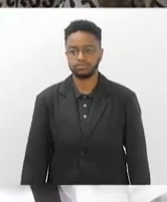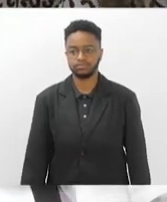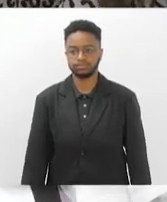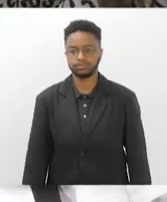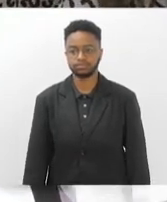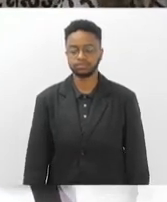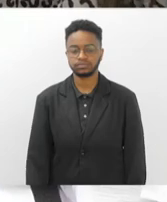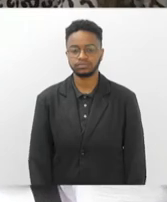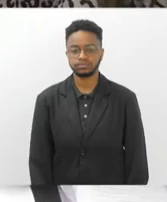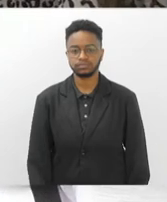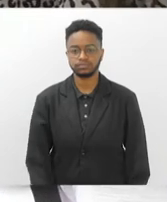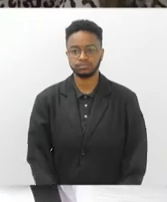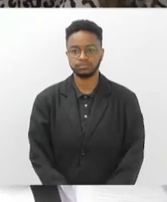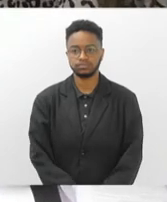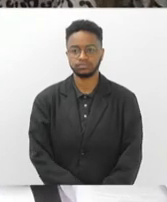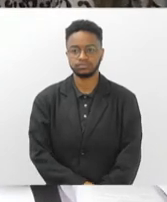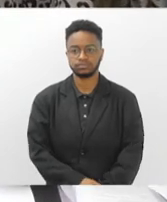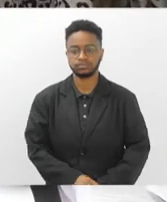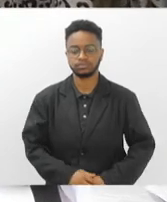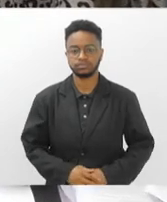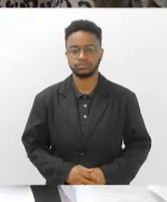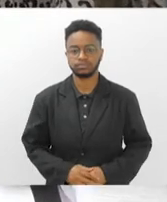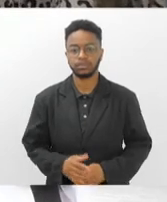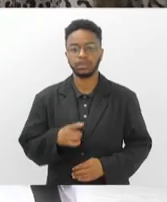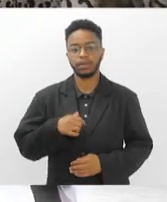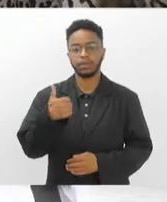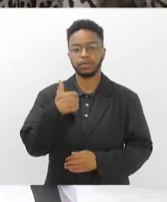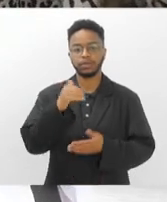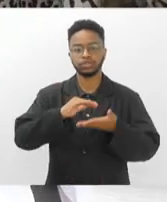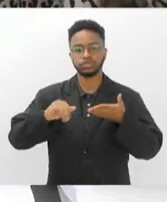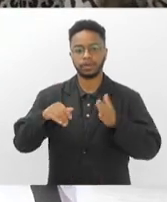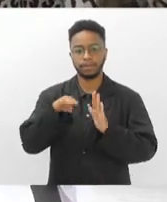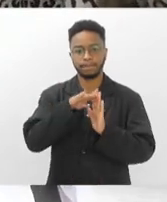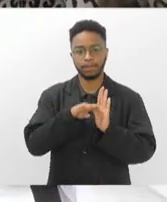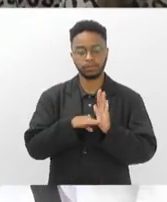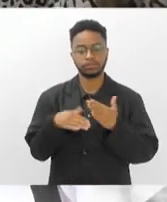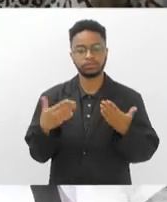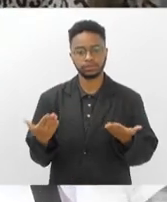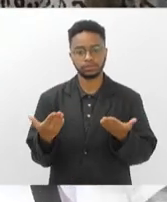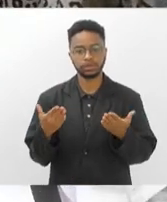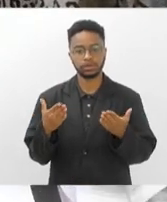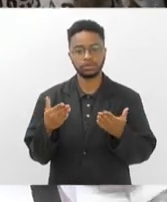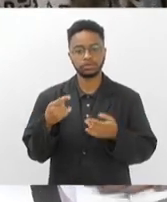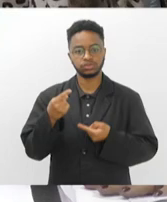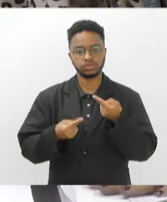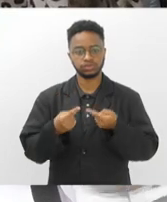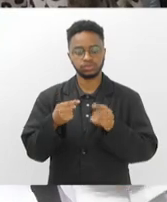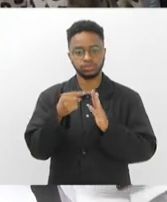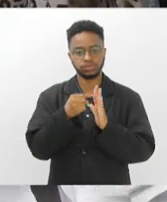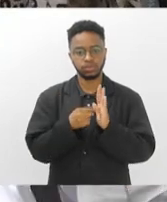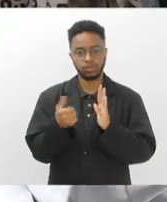Então nós vamos para o primeiro aqui, foi retirado de pauta, então vamos ao item 1,